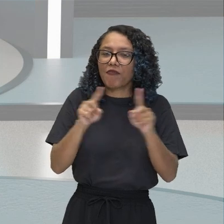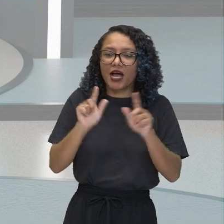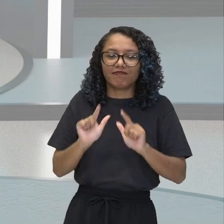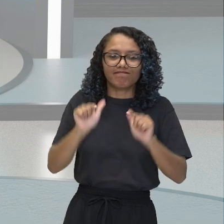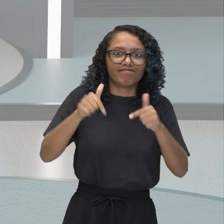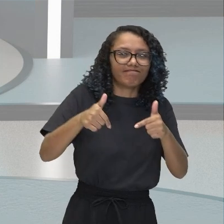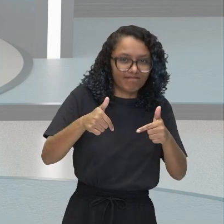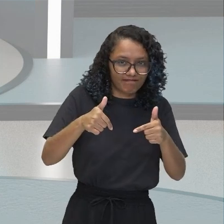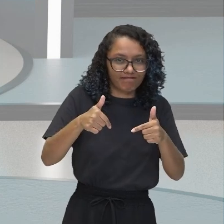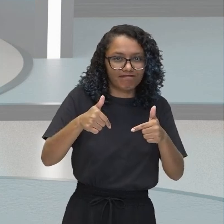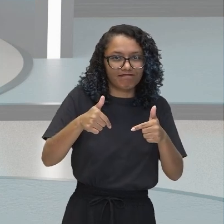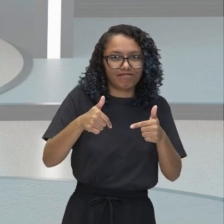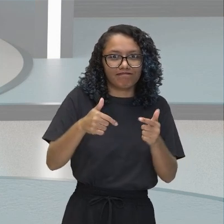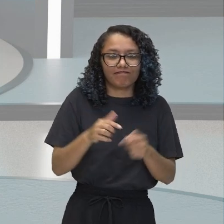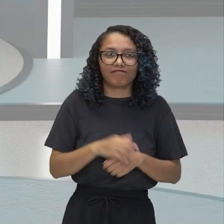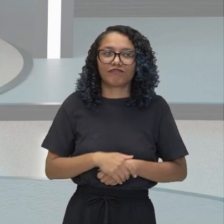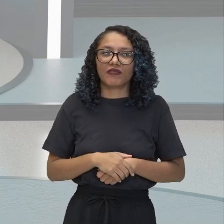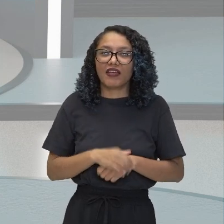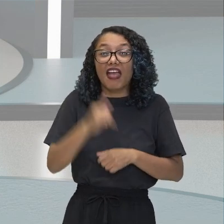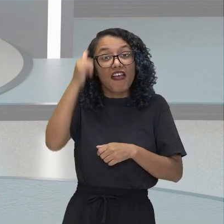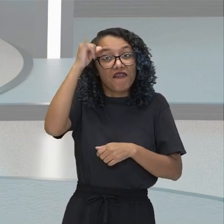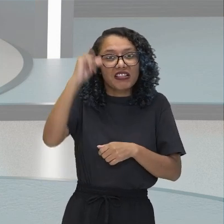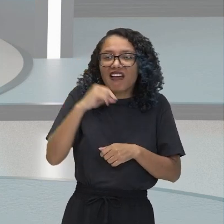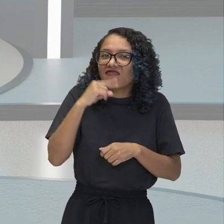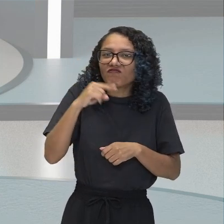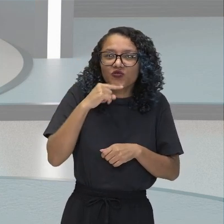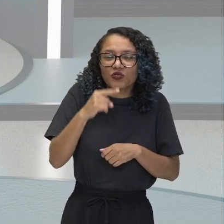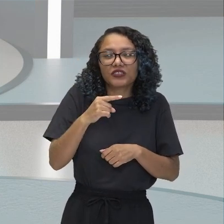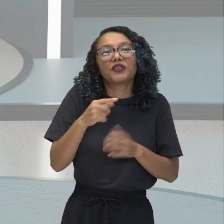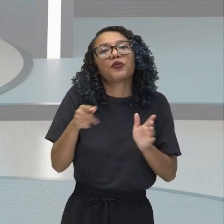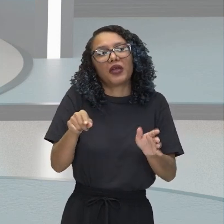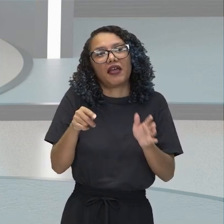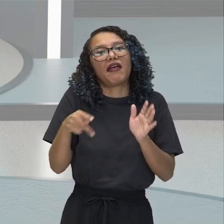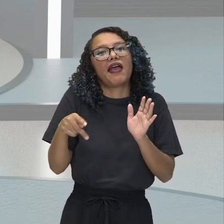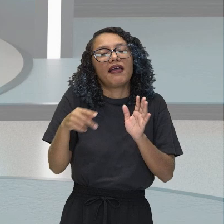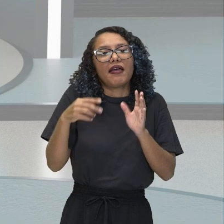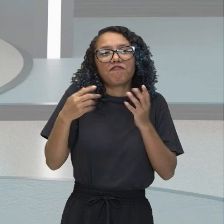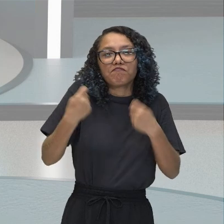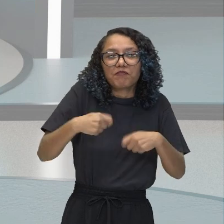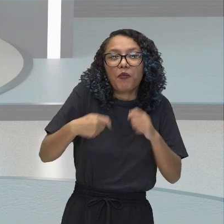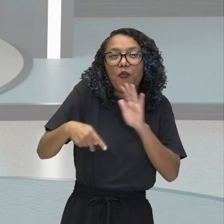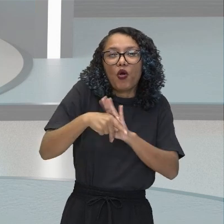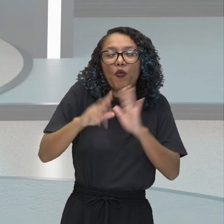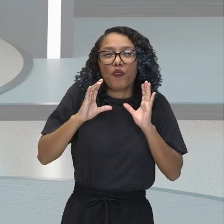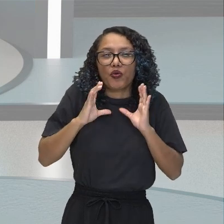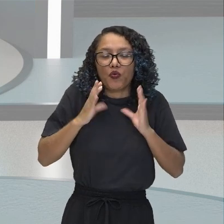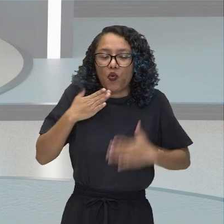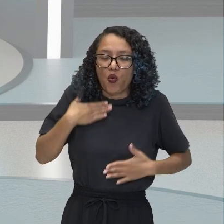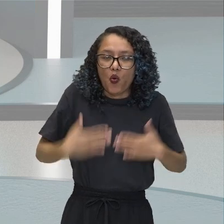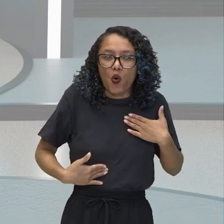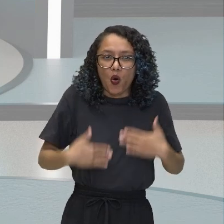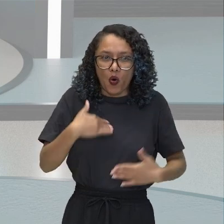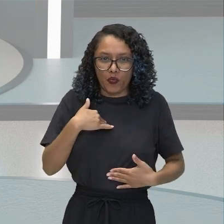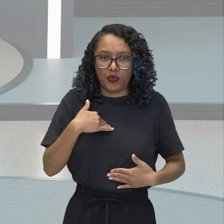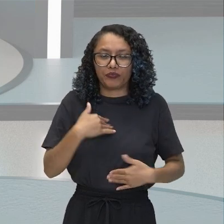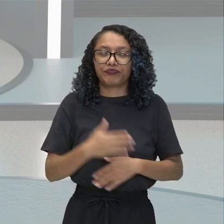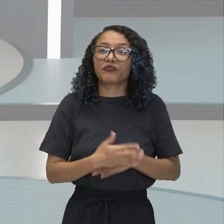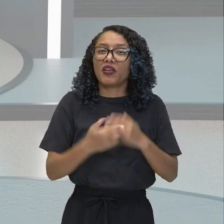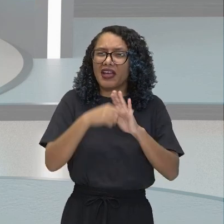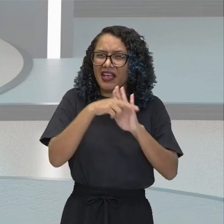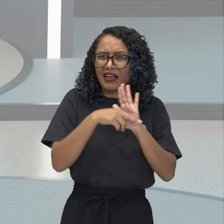corpo. Assim, vamos compreender que no fundamento de qualquer prática social,